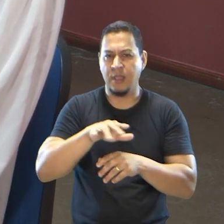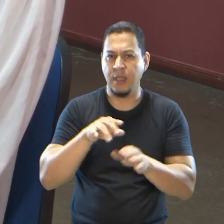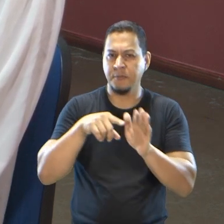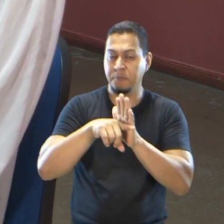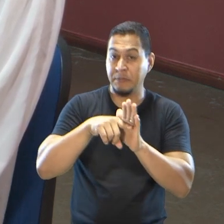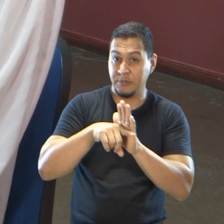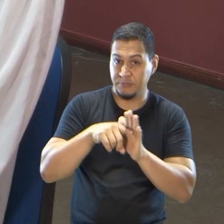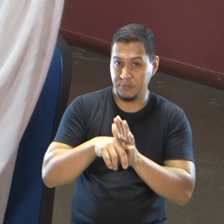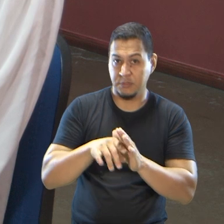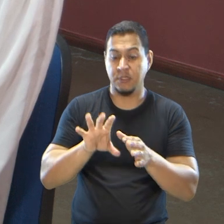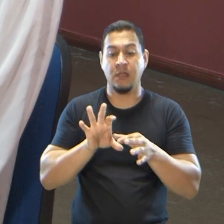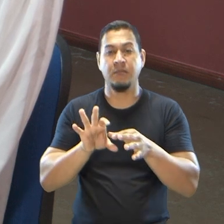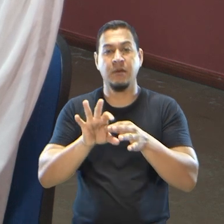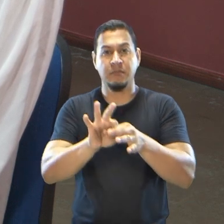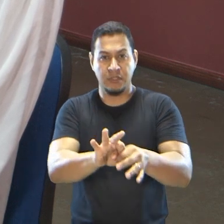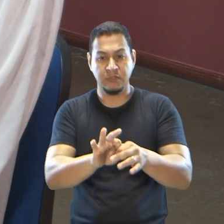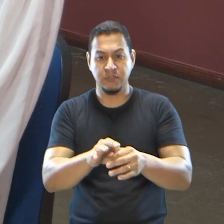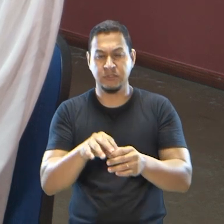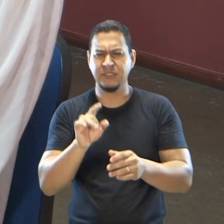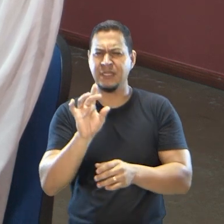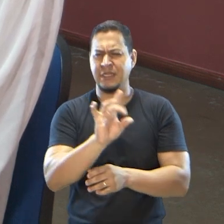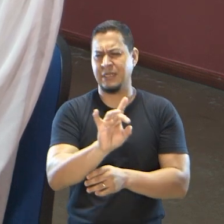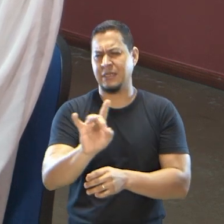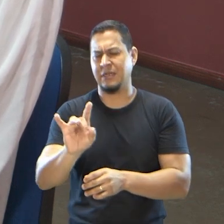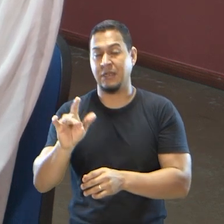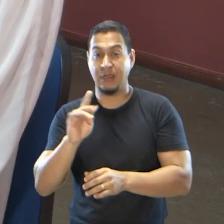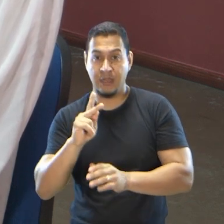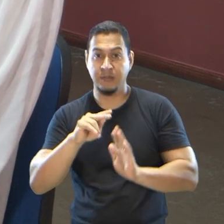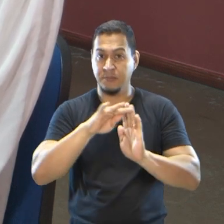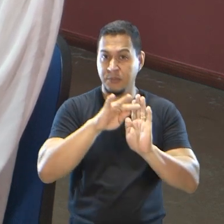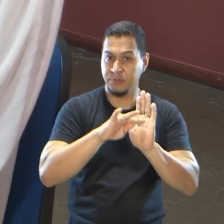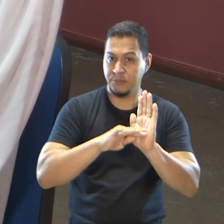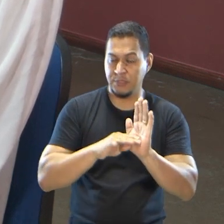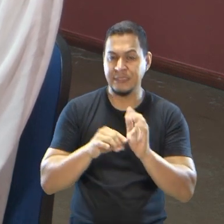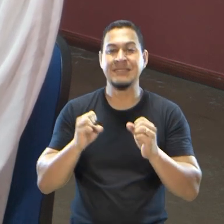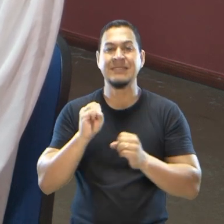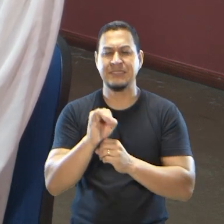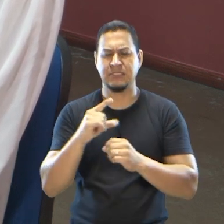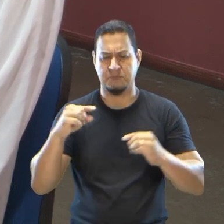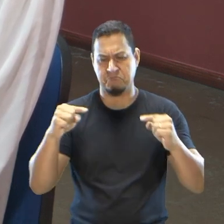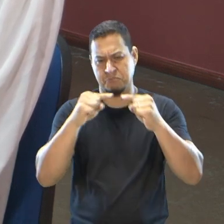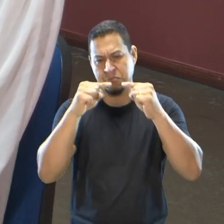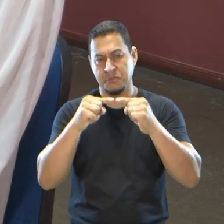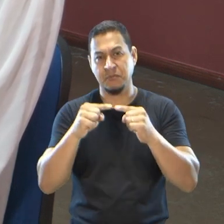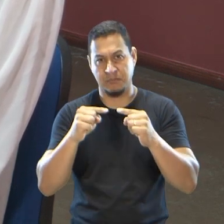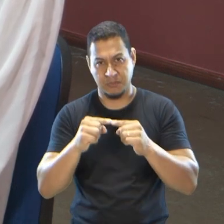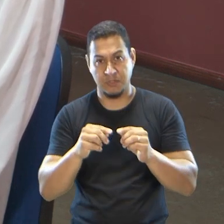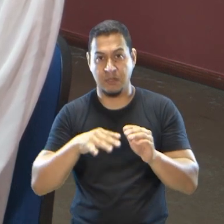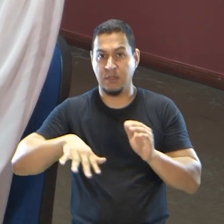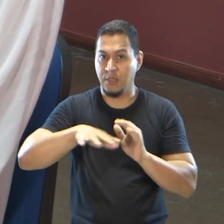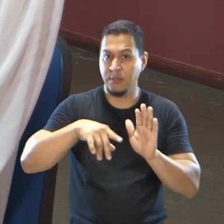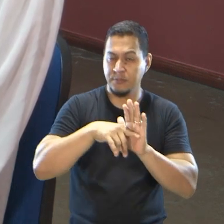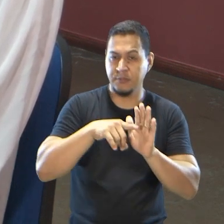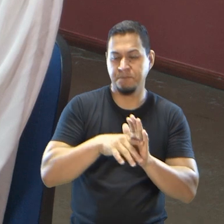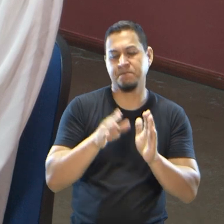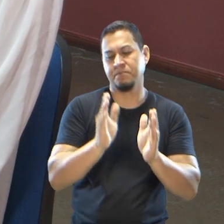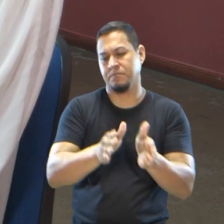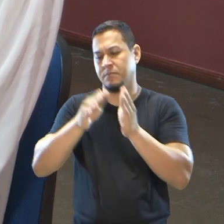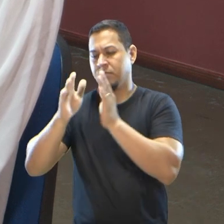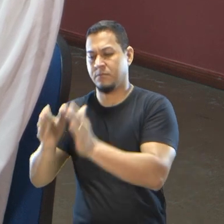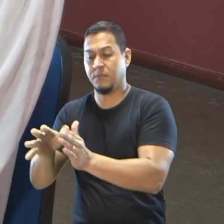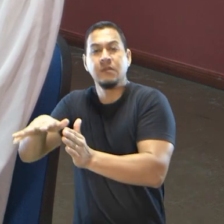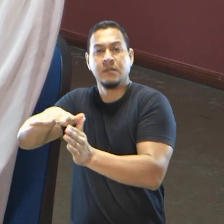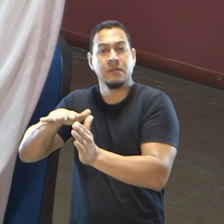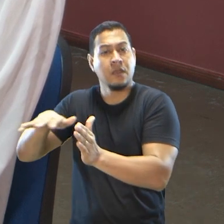temática, da vinculação desses projetos com as nossas linhas, com a nossa área de pesquisa. E depois nós temos